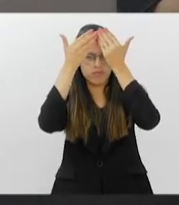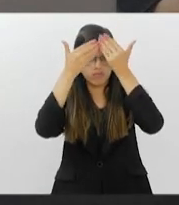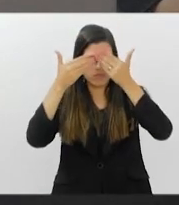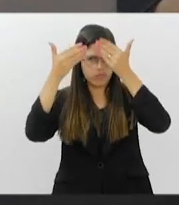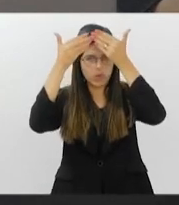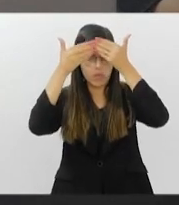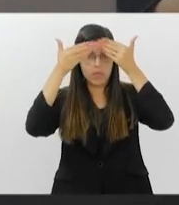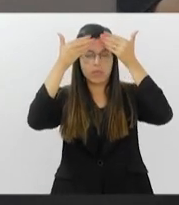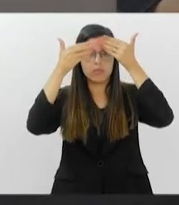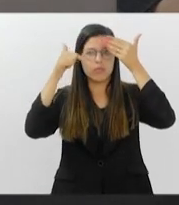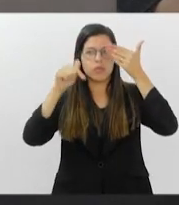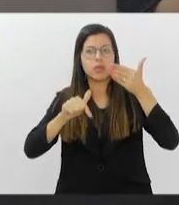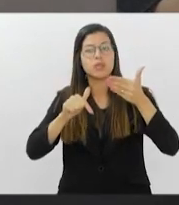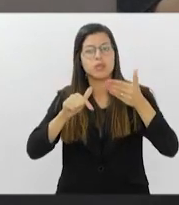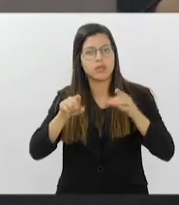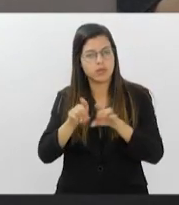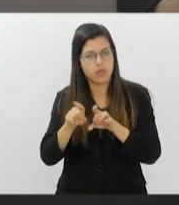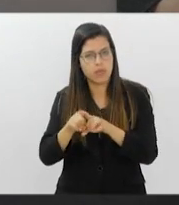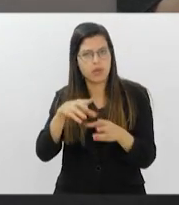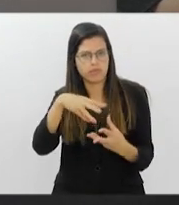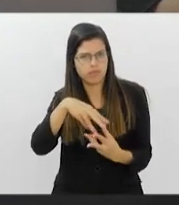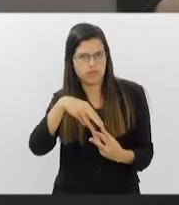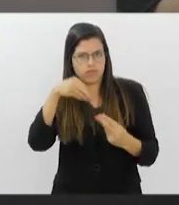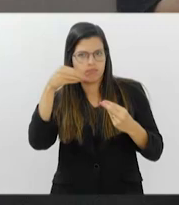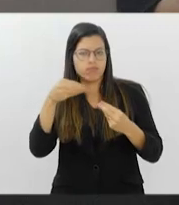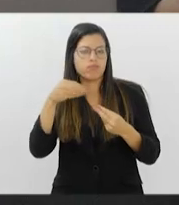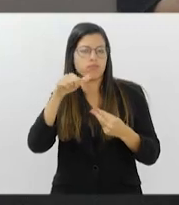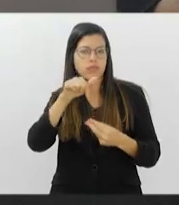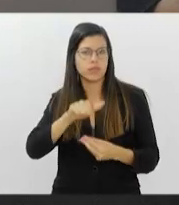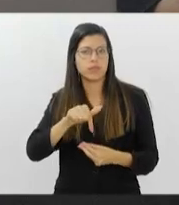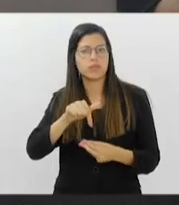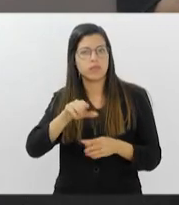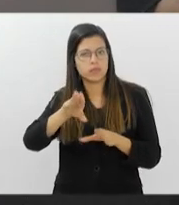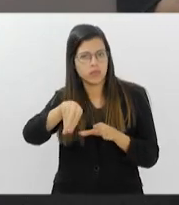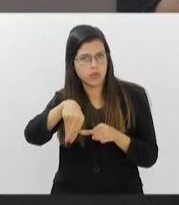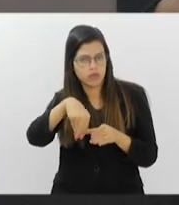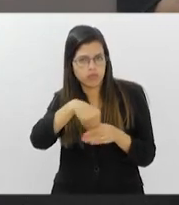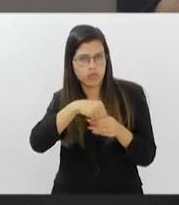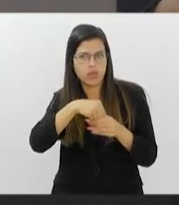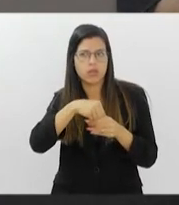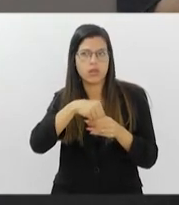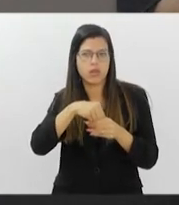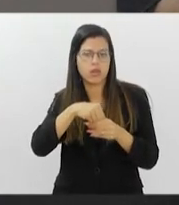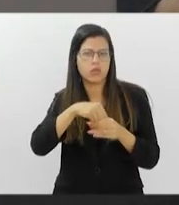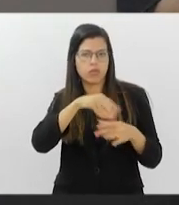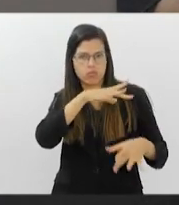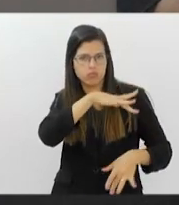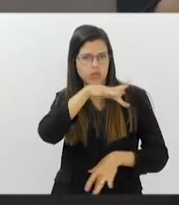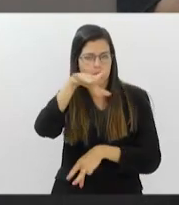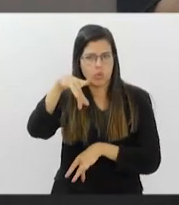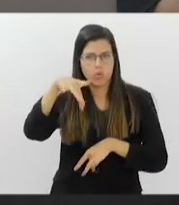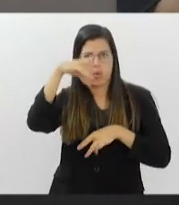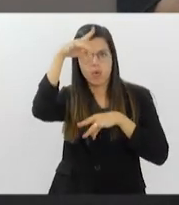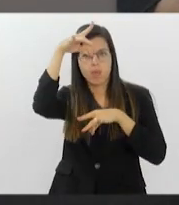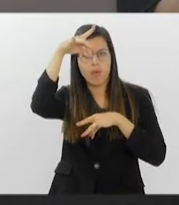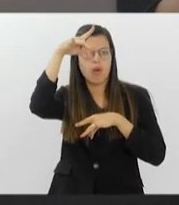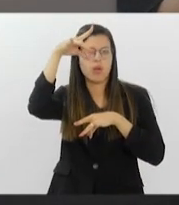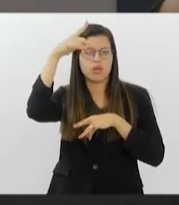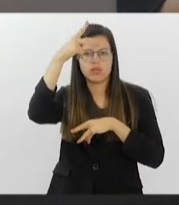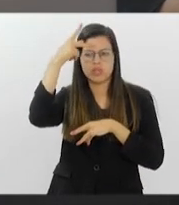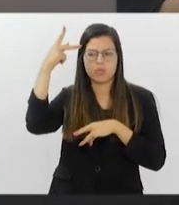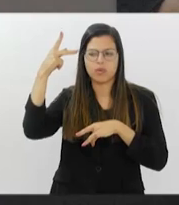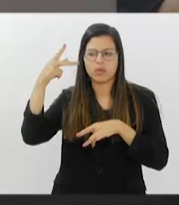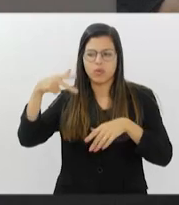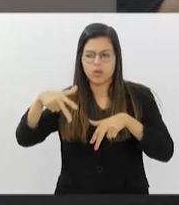foi sincretizado com uma entidade que, inclusive, incorpora nos médios. Tem